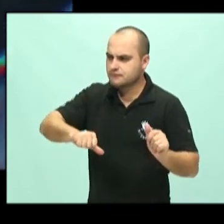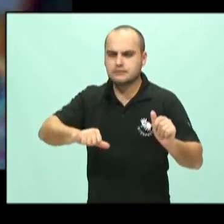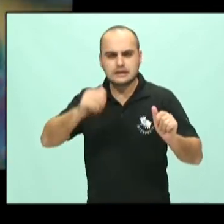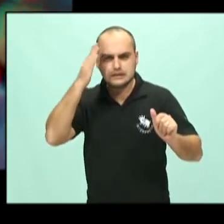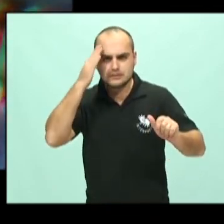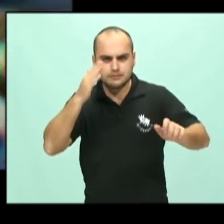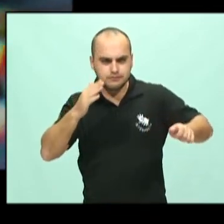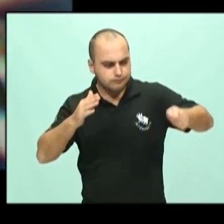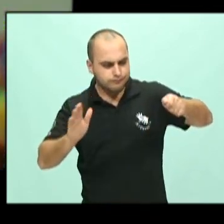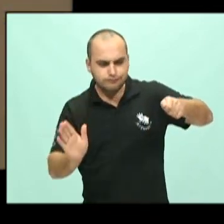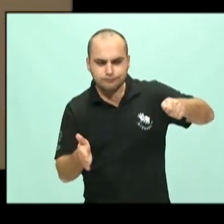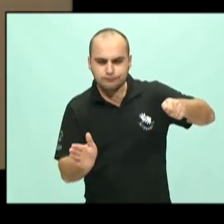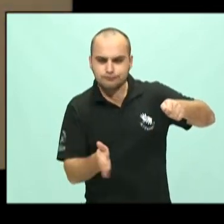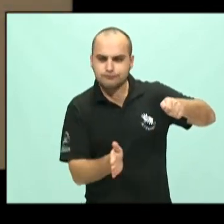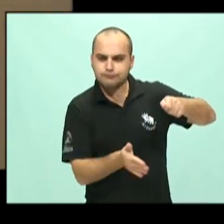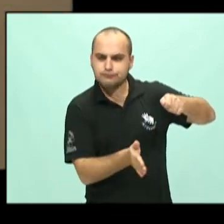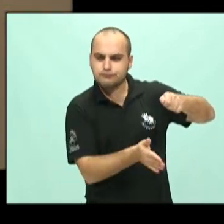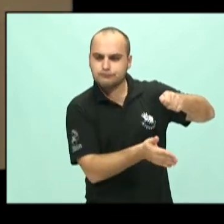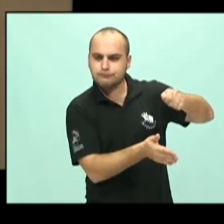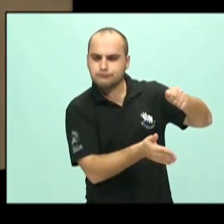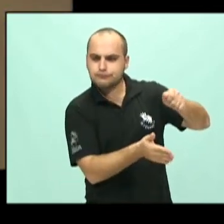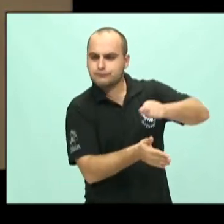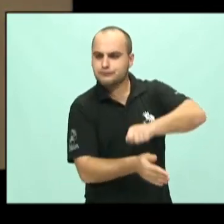tapete. Ninguém pode assistir.